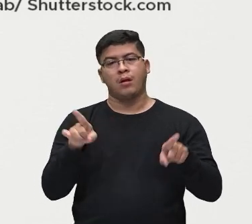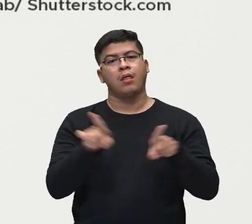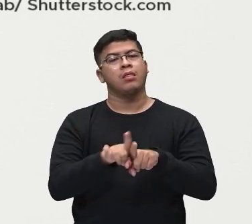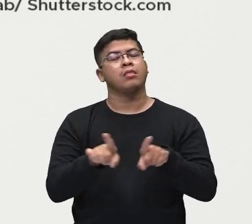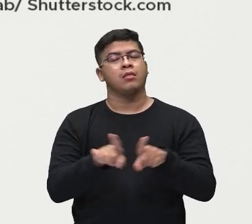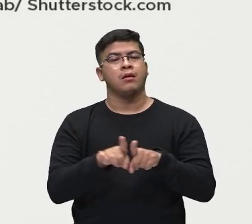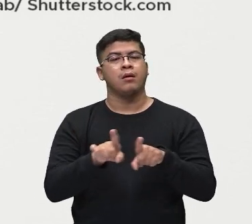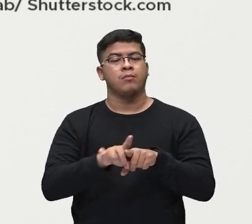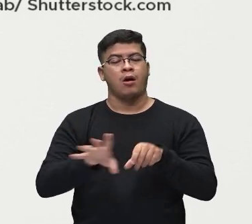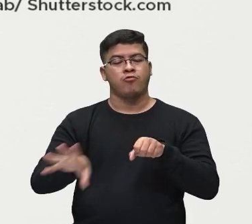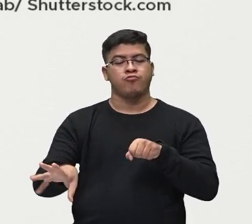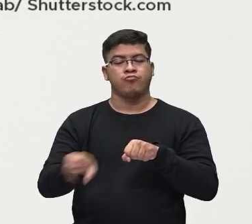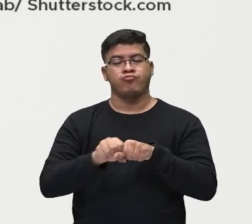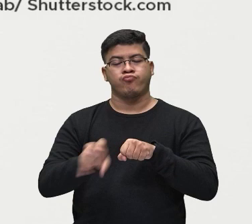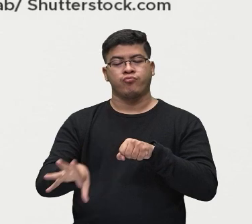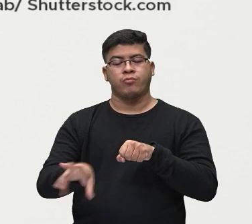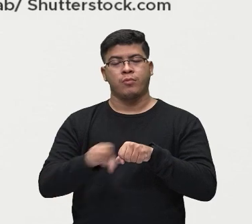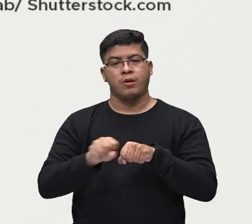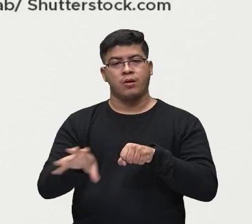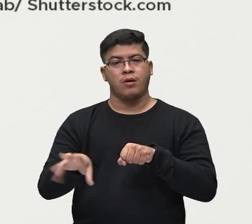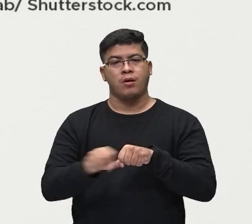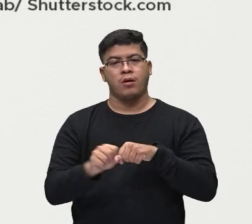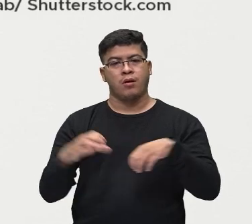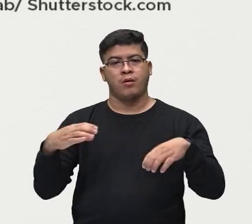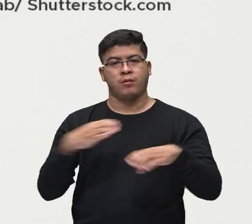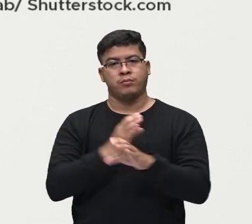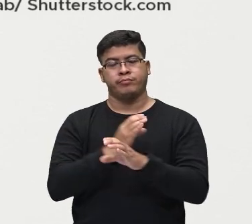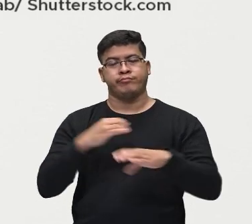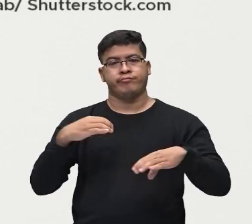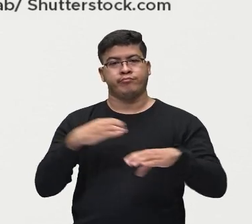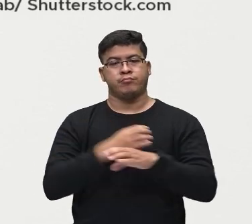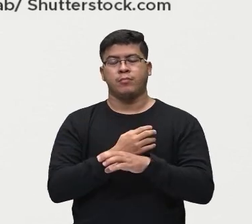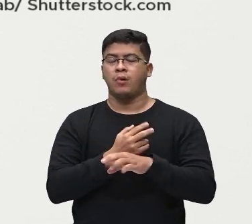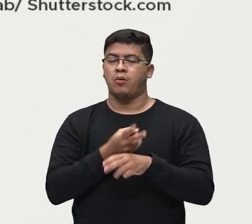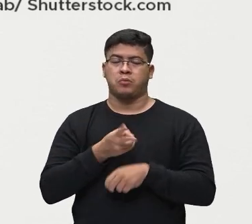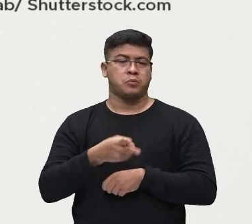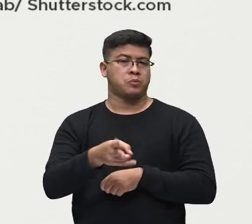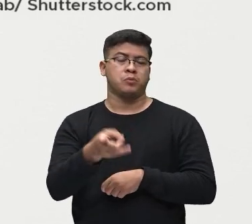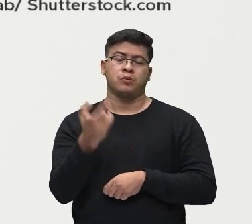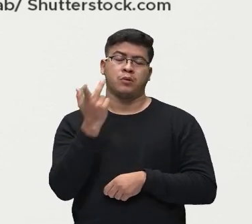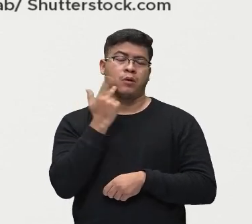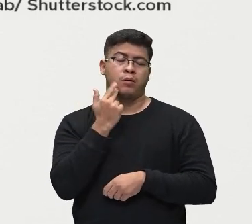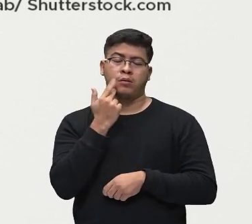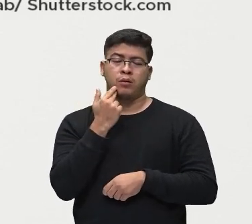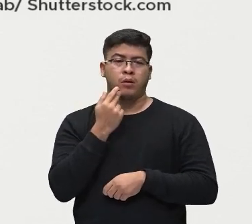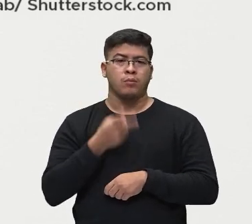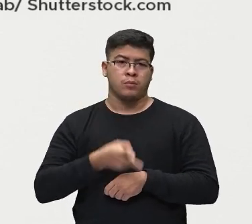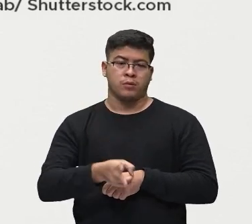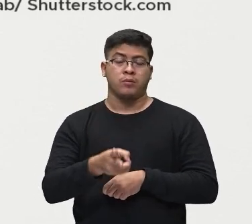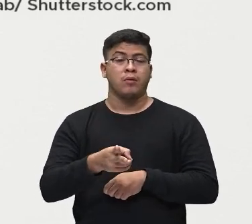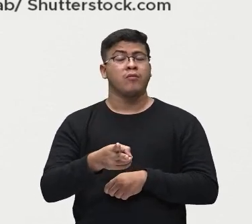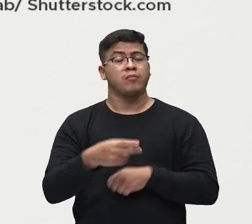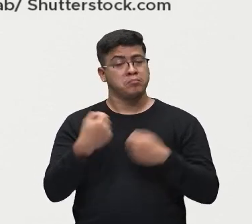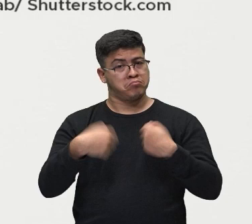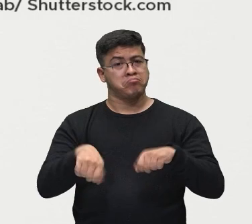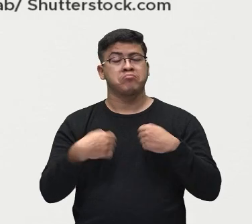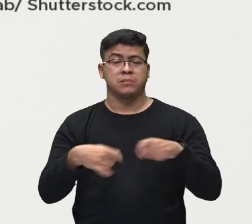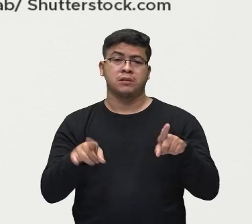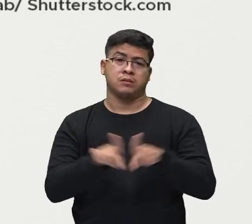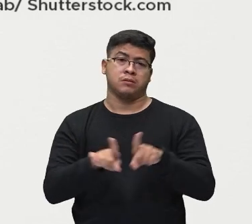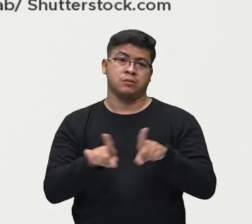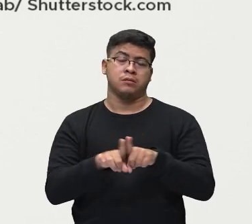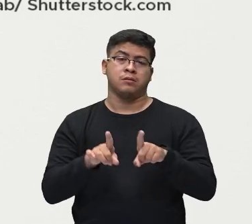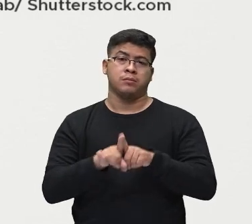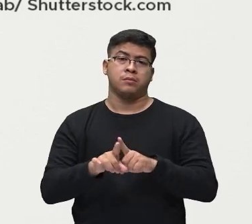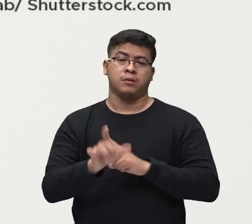o ferro de passar, o seu funcionamento é o mesmo. Vai precisar aí de resistência, porque vai transformar